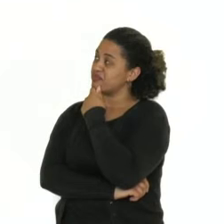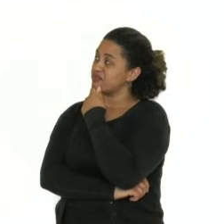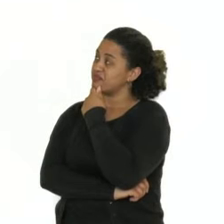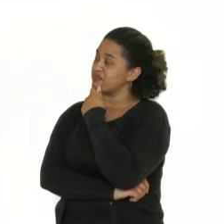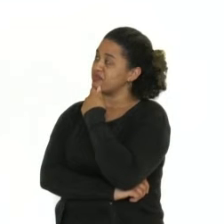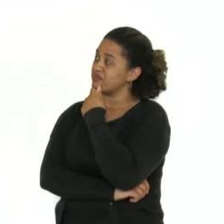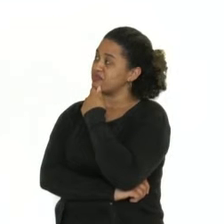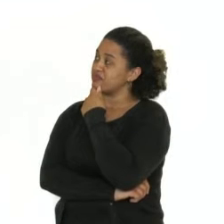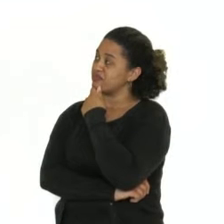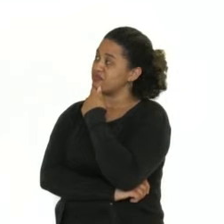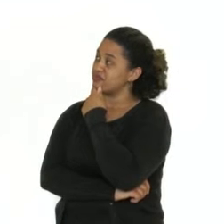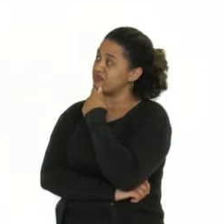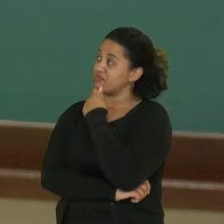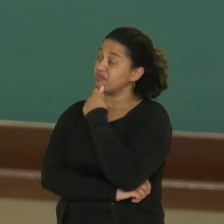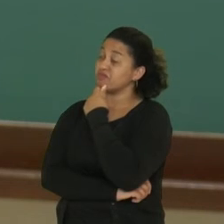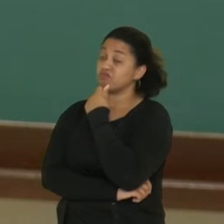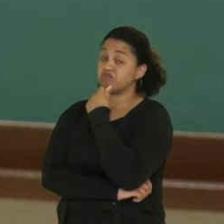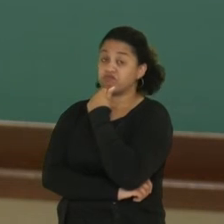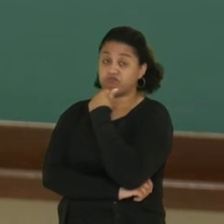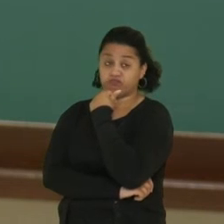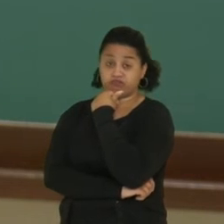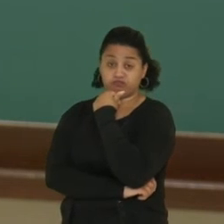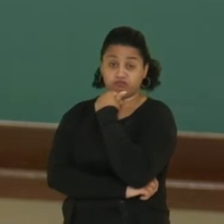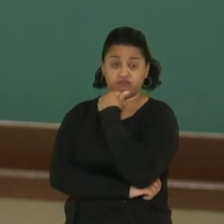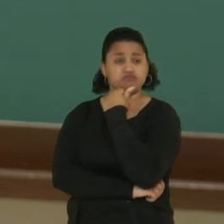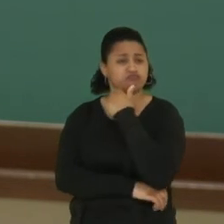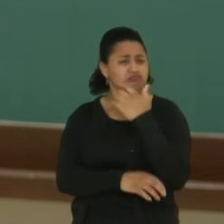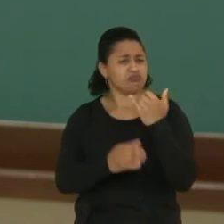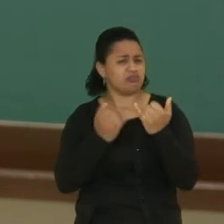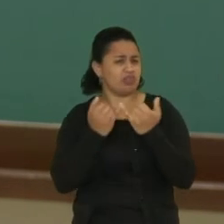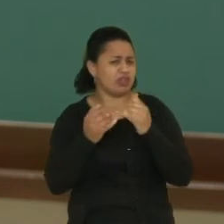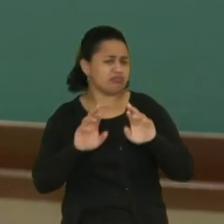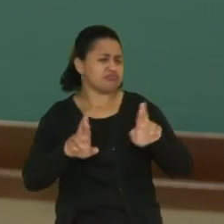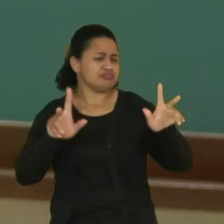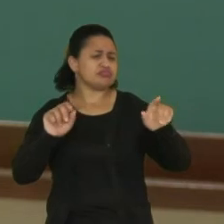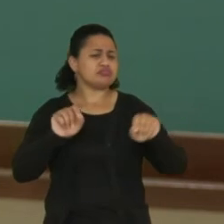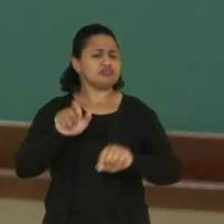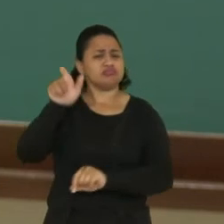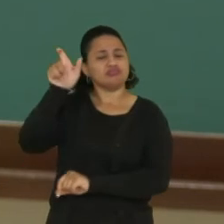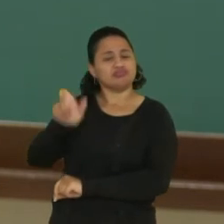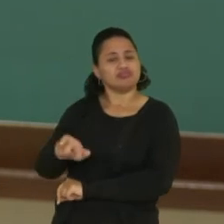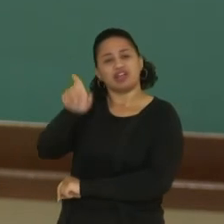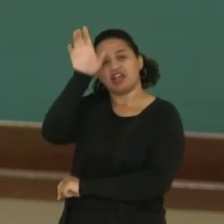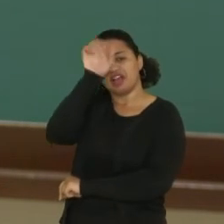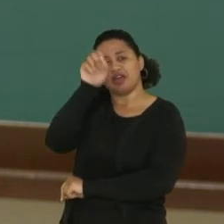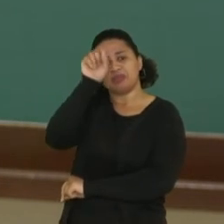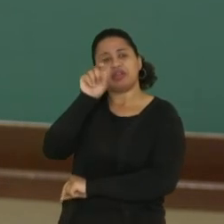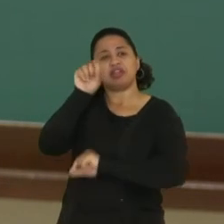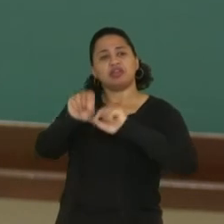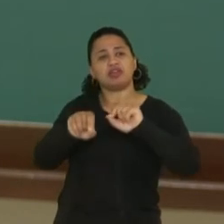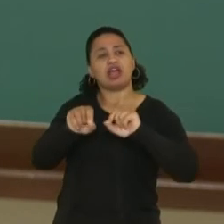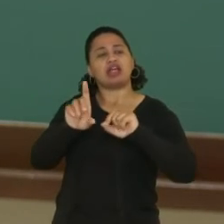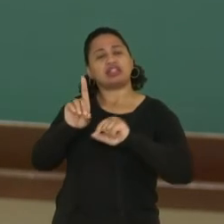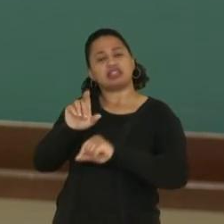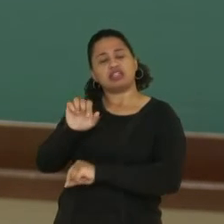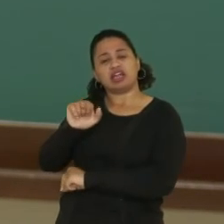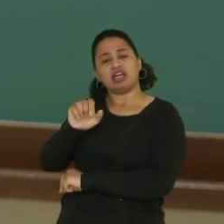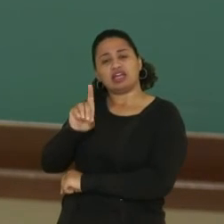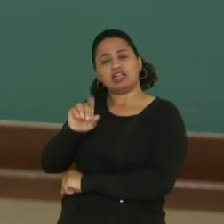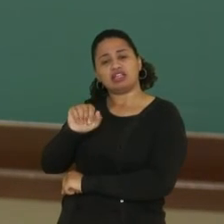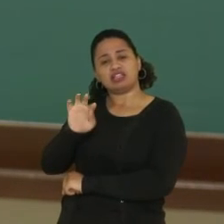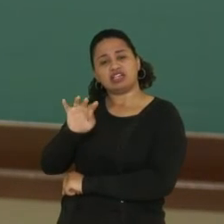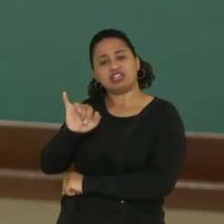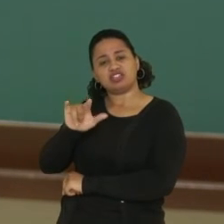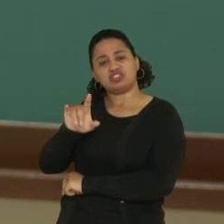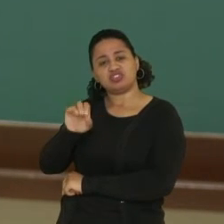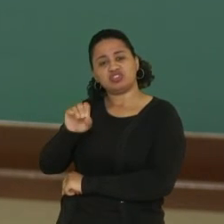aos editores. Pode parecer diferente, né? Uma pessoa aprender datilografia. Dátilo